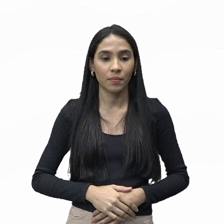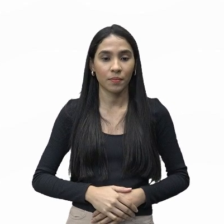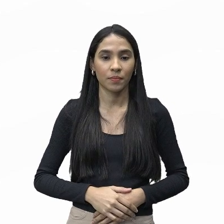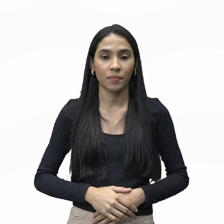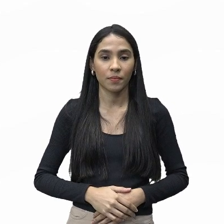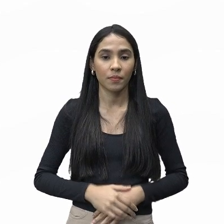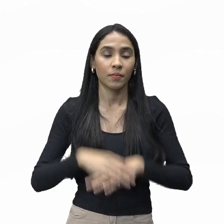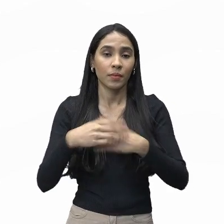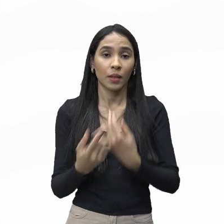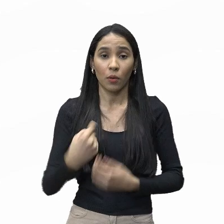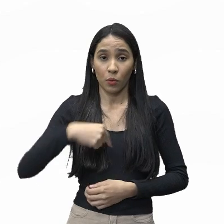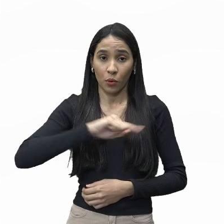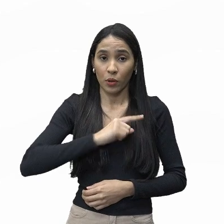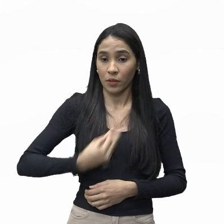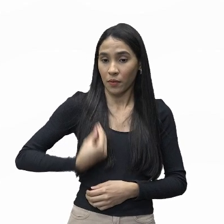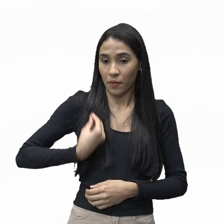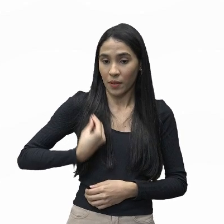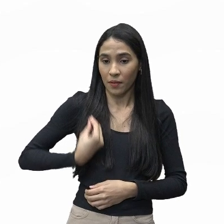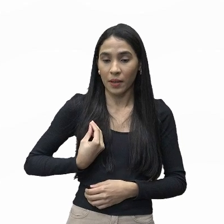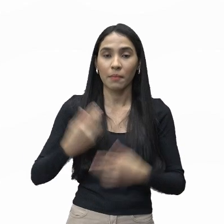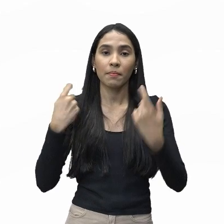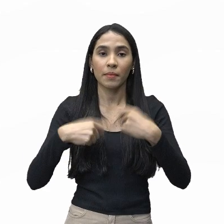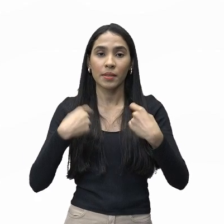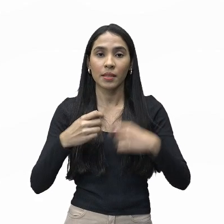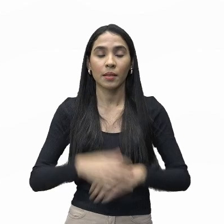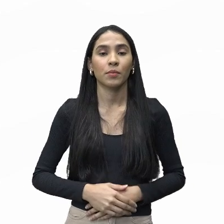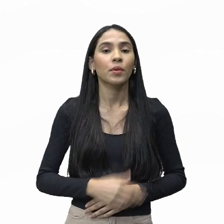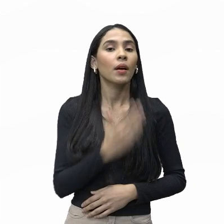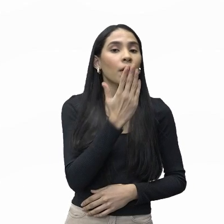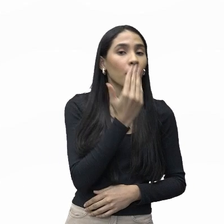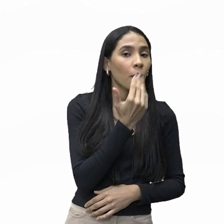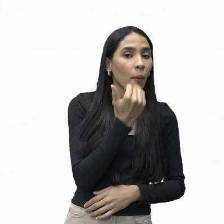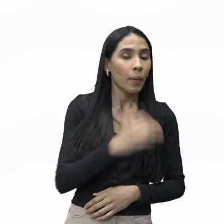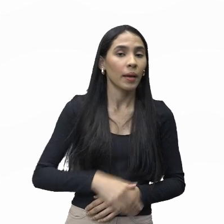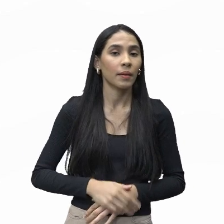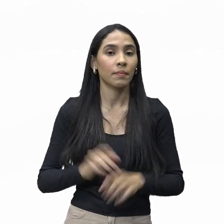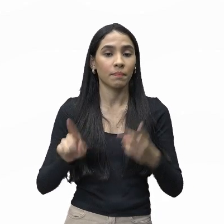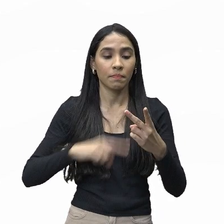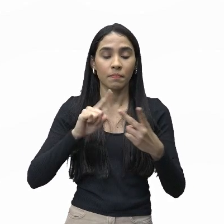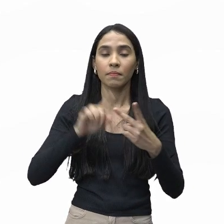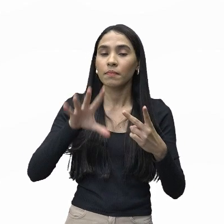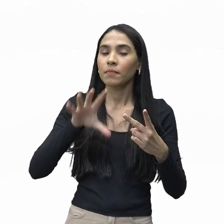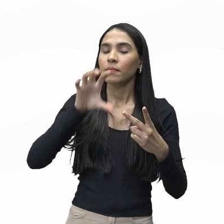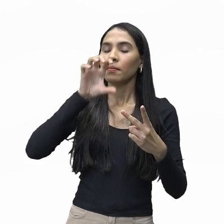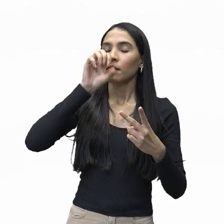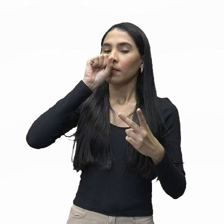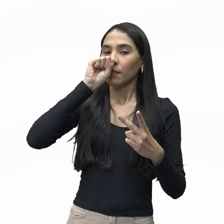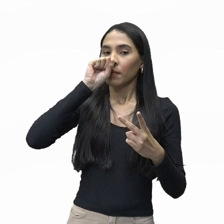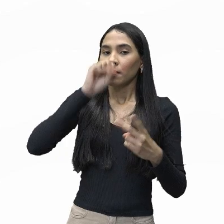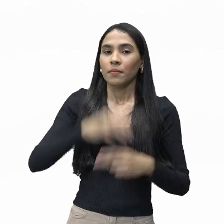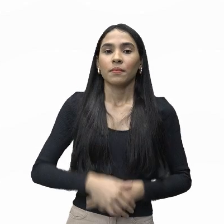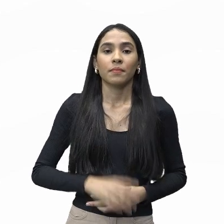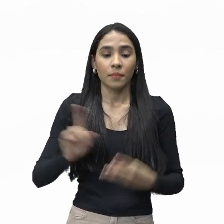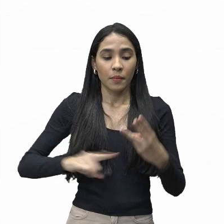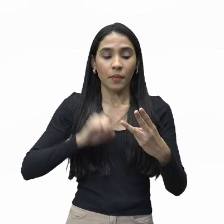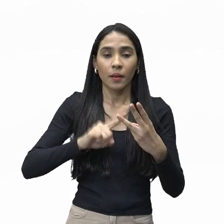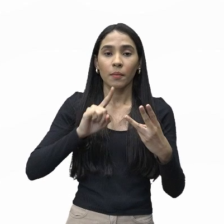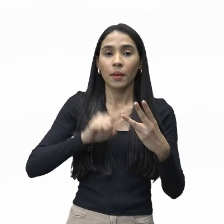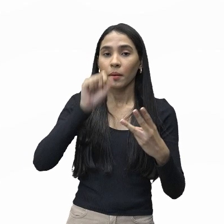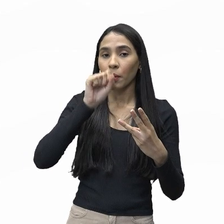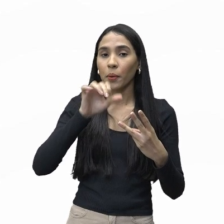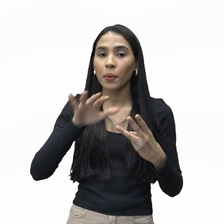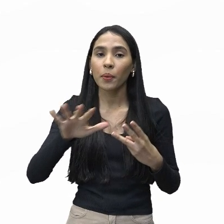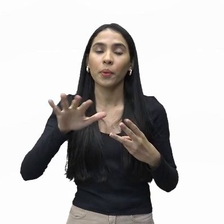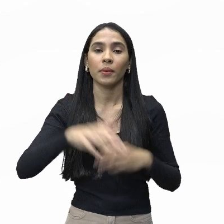né, para viver nós só precisamos nos alimentar, respirar oxigênio suficiente e expelir resíduos. E